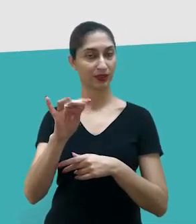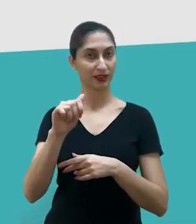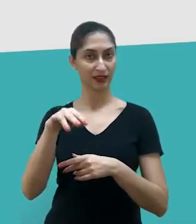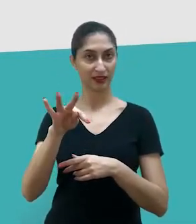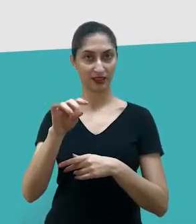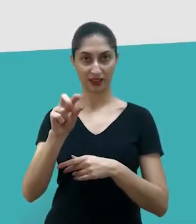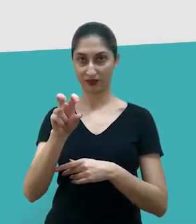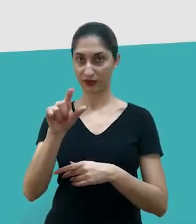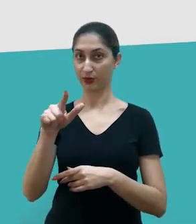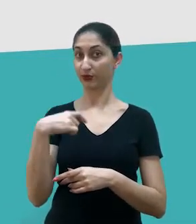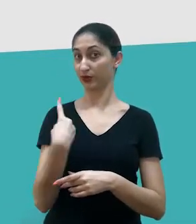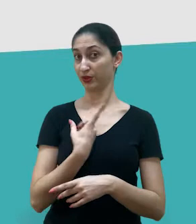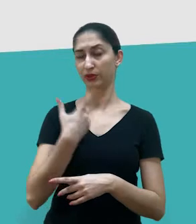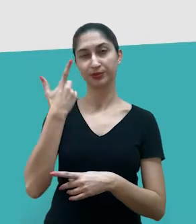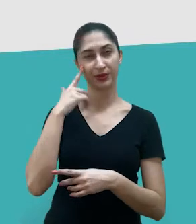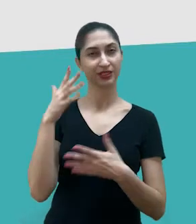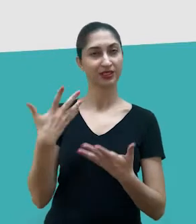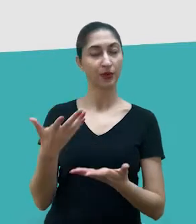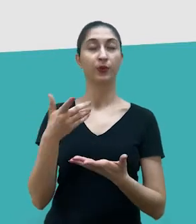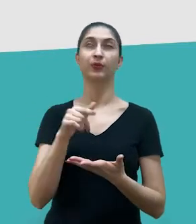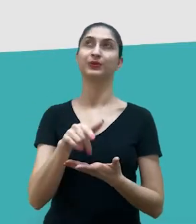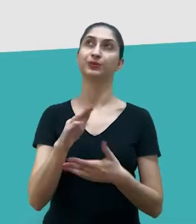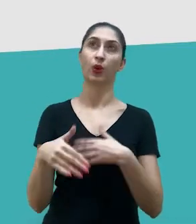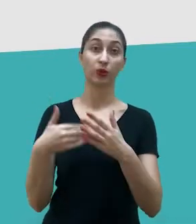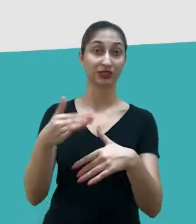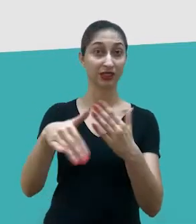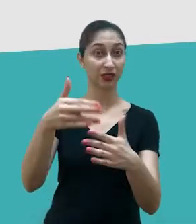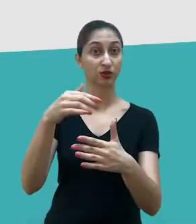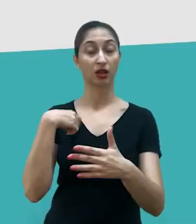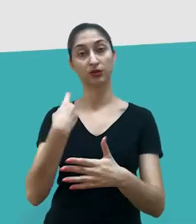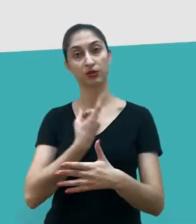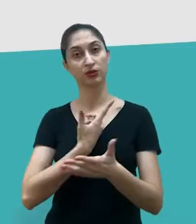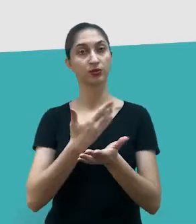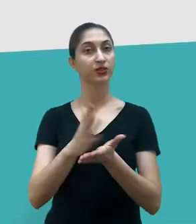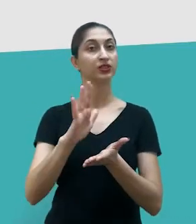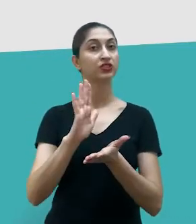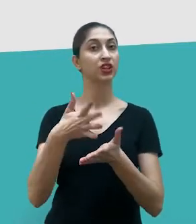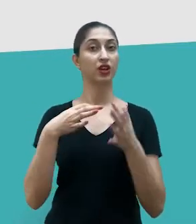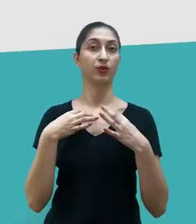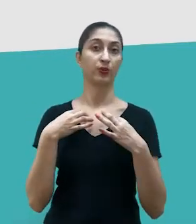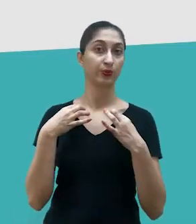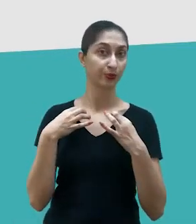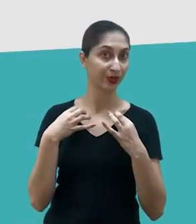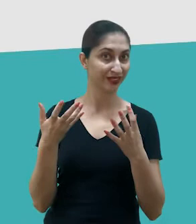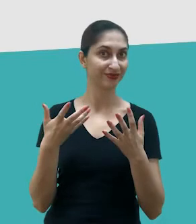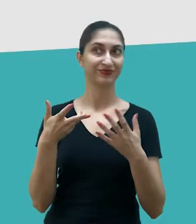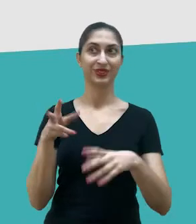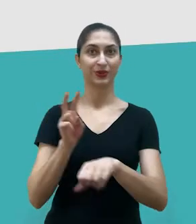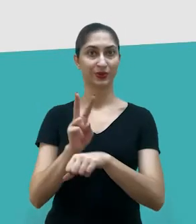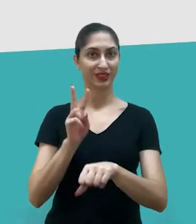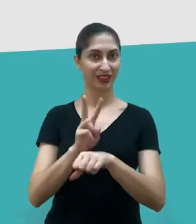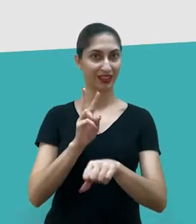nos processos que são sustentáveis para a gente começar a se vestir para preservar